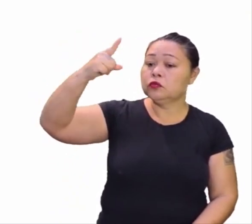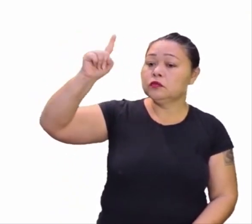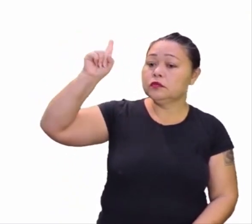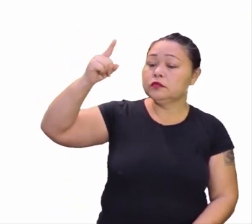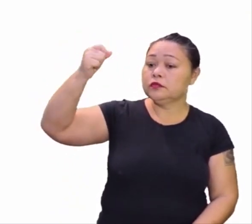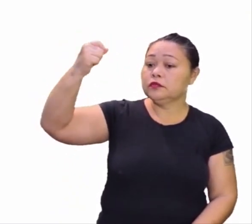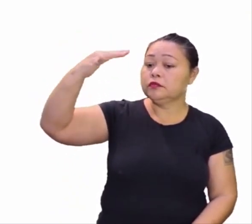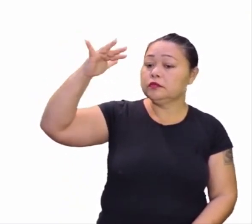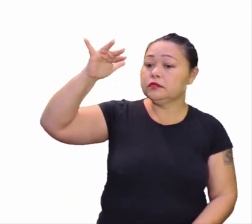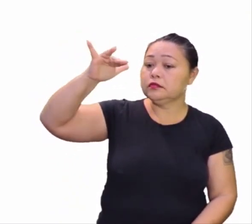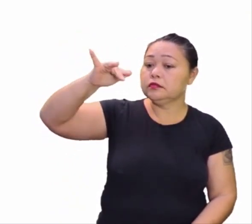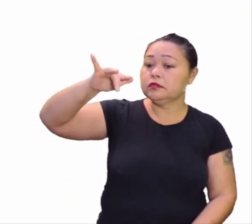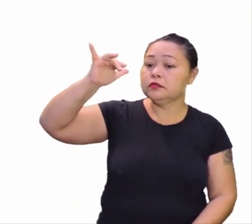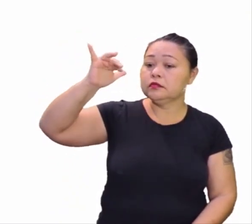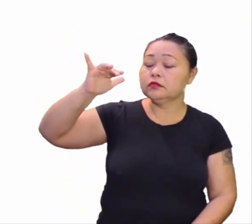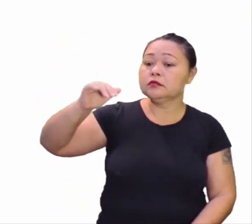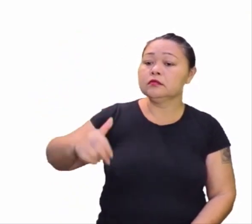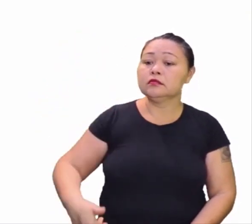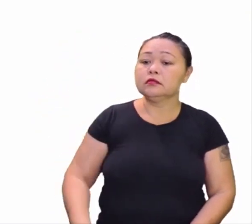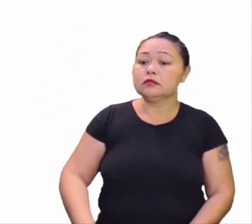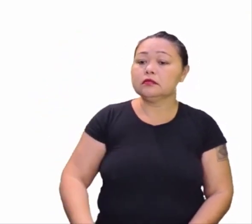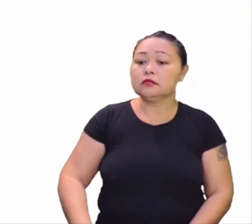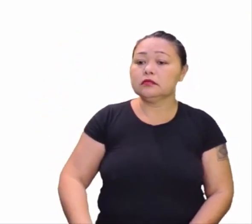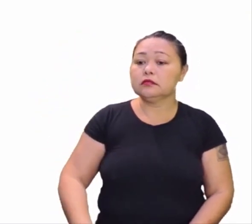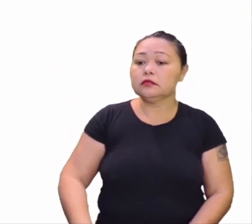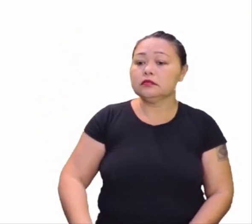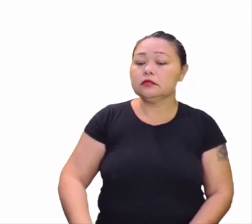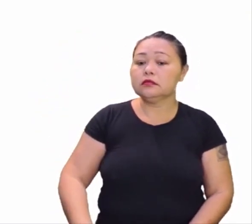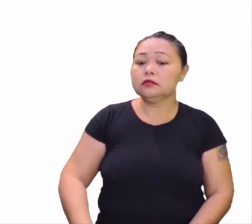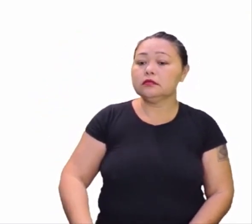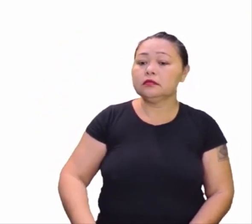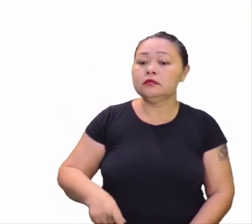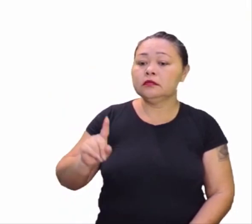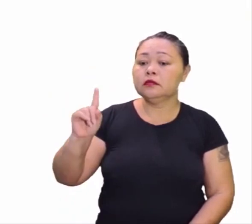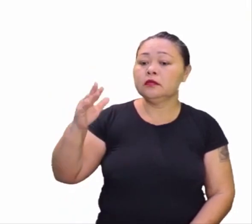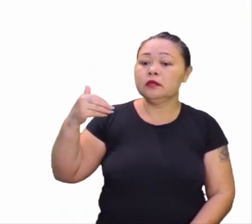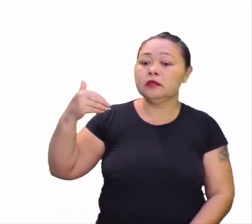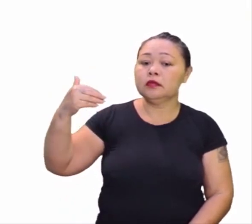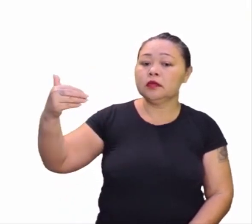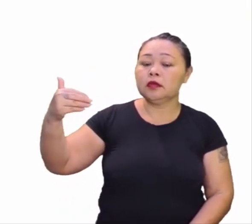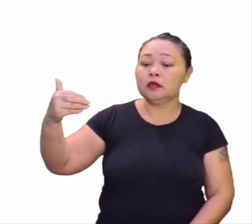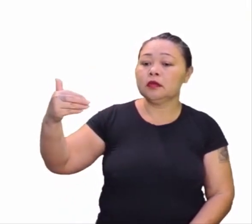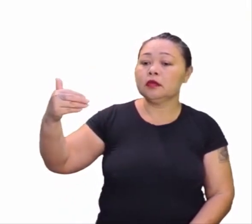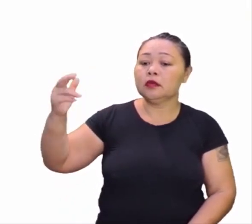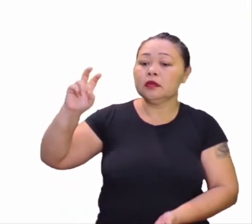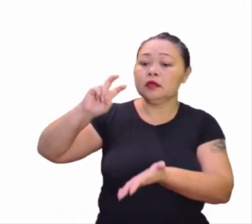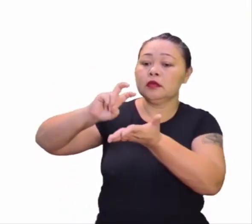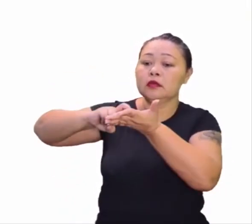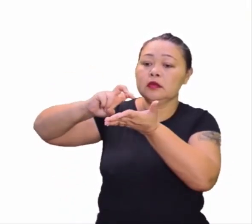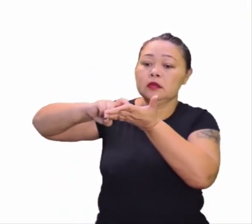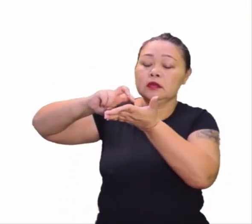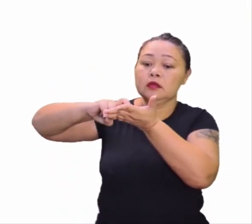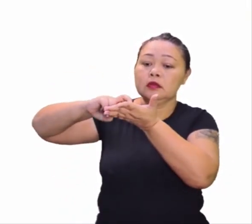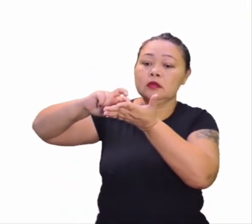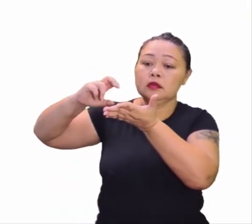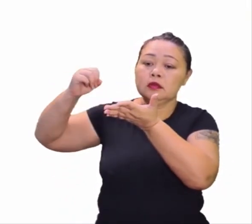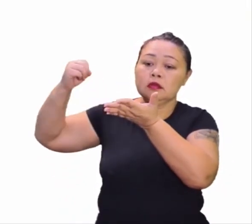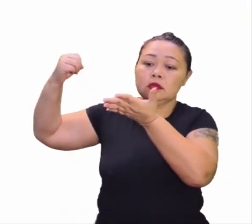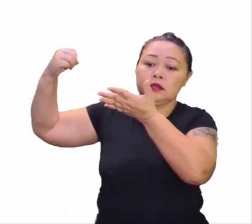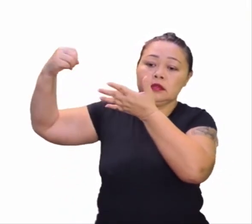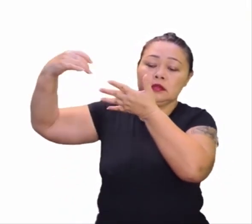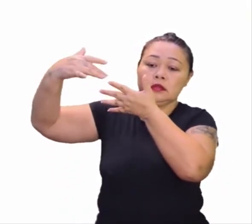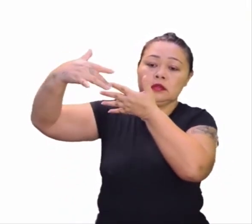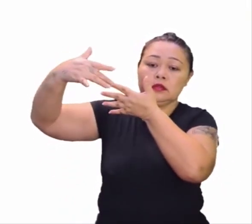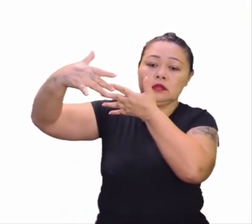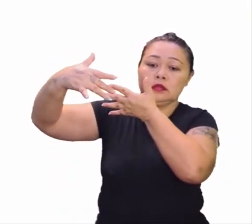aqui o Sol brilhando, ó. Então, Rogério, vai amanhecer primeiro ali. Exatamente. E os raios de sol chegaram